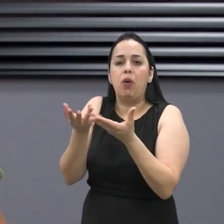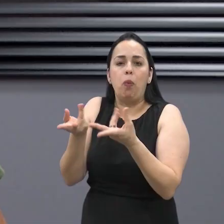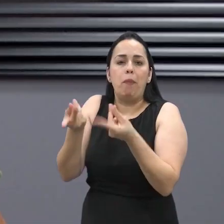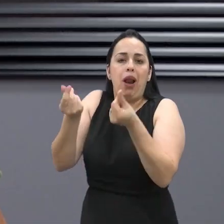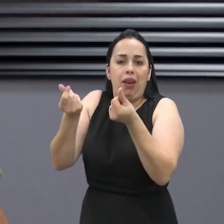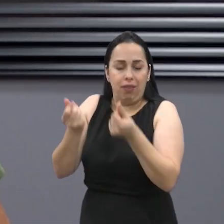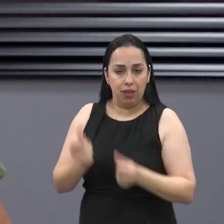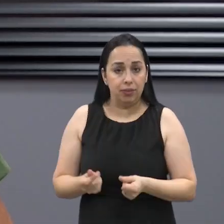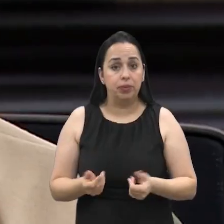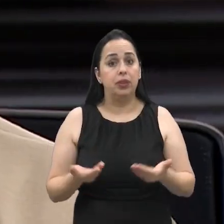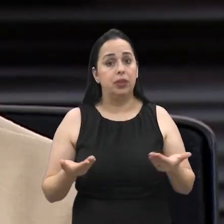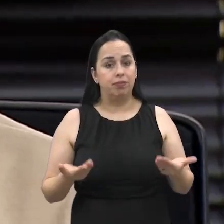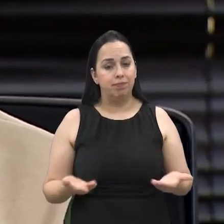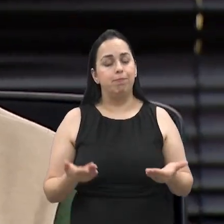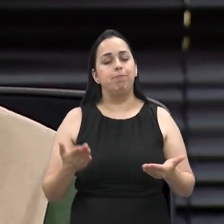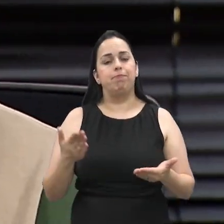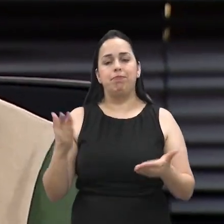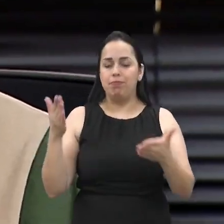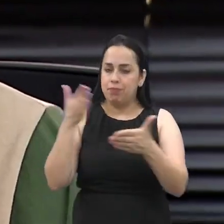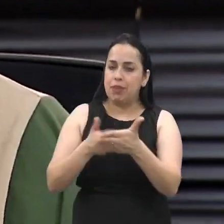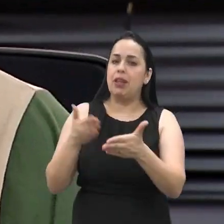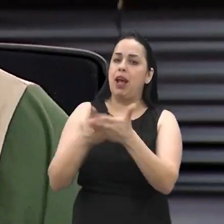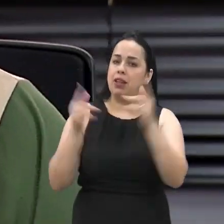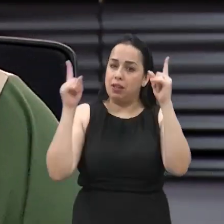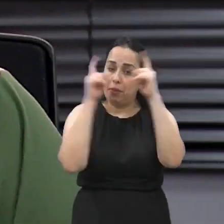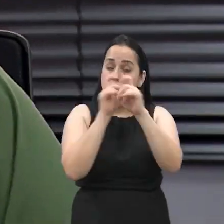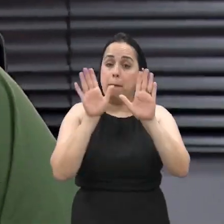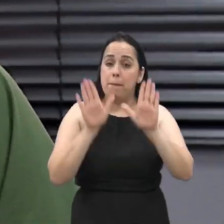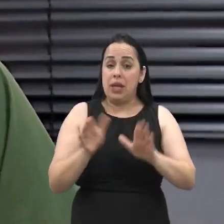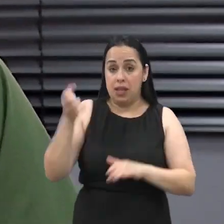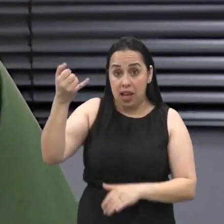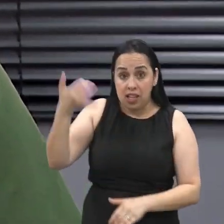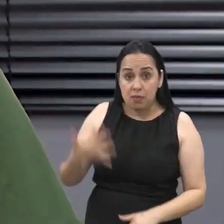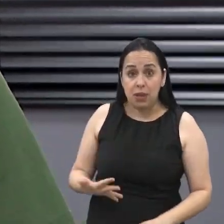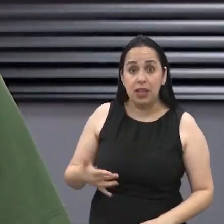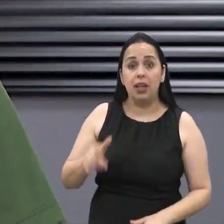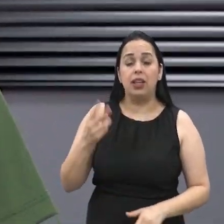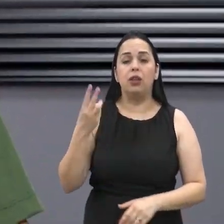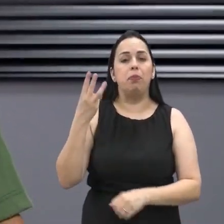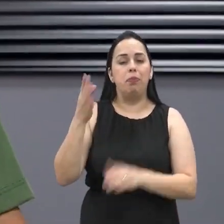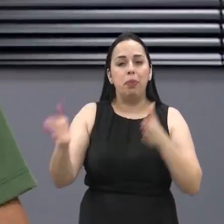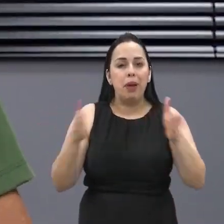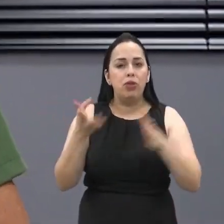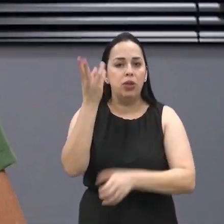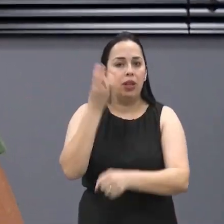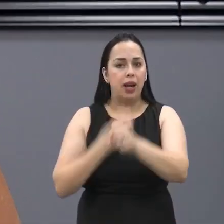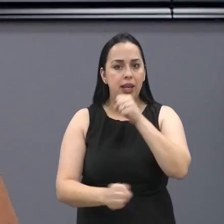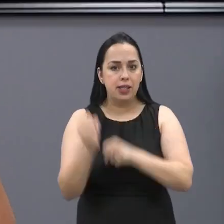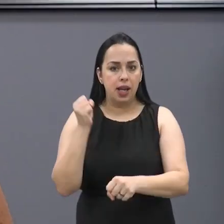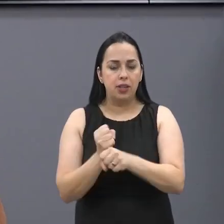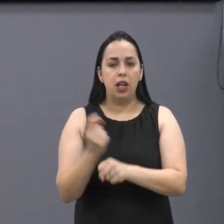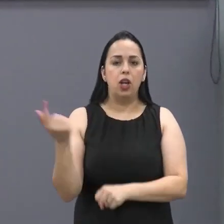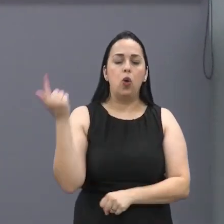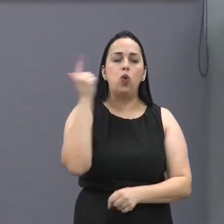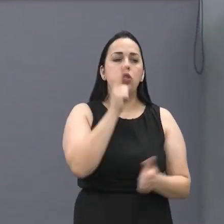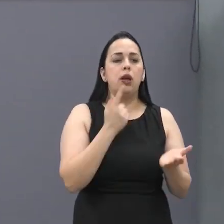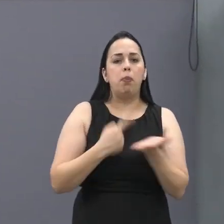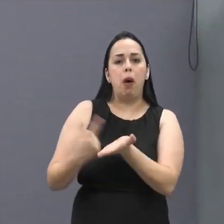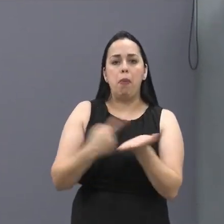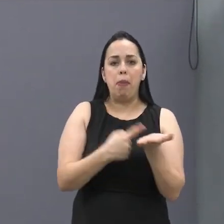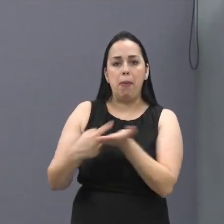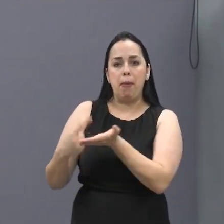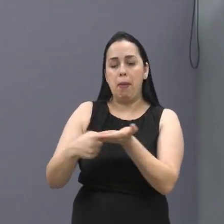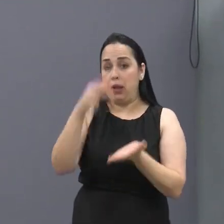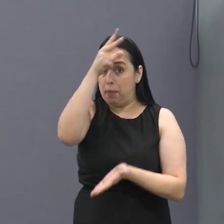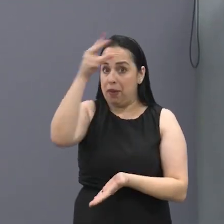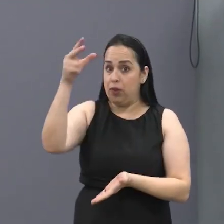alimentos em maior quantidade. Apesar das dificuldades, Marcos conta que durante esses 3 anos de cooperativa conseguiu firmar acordos